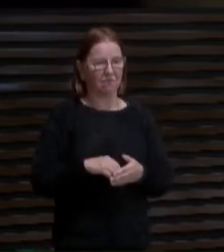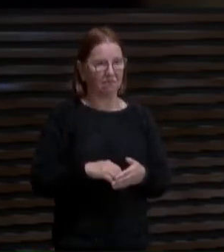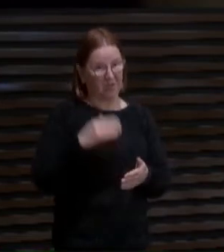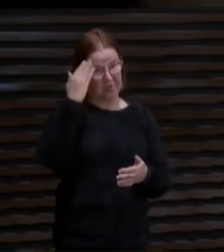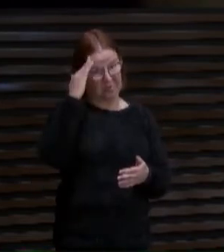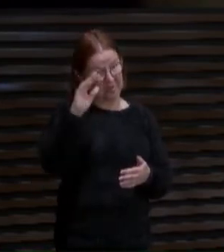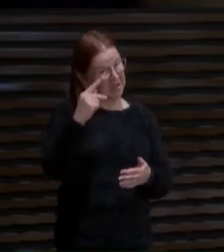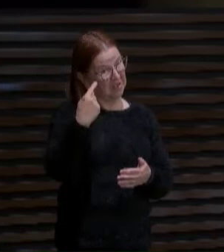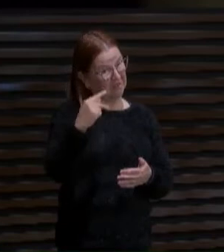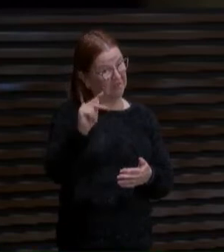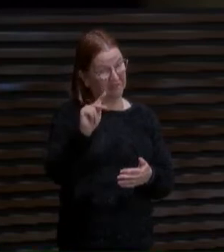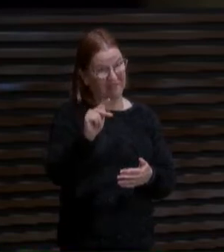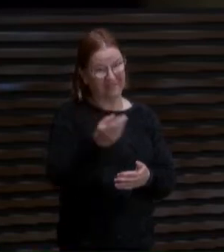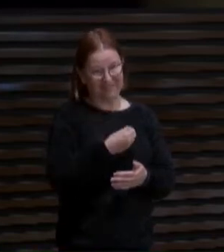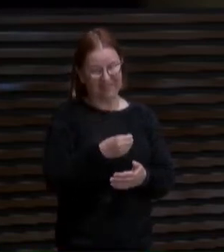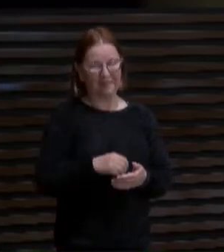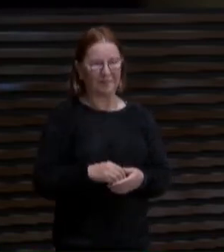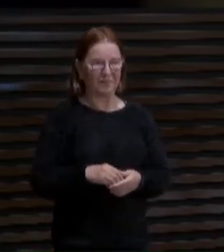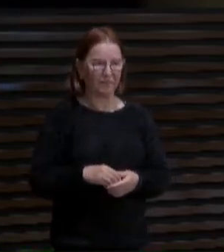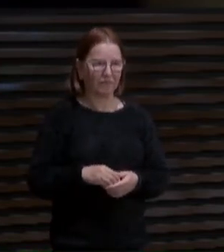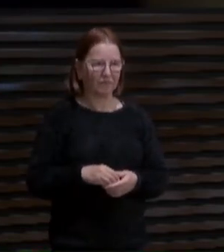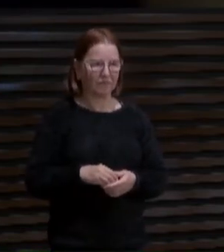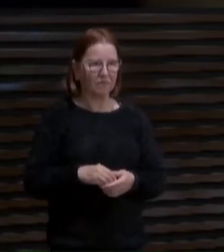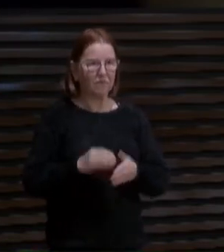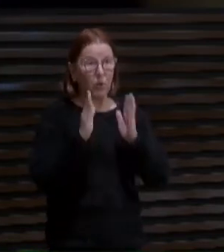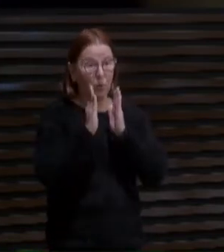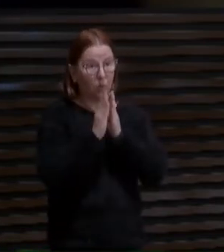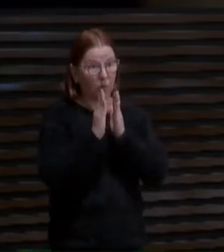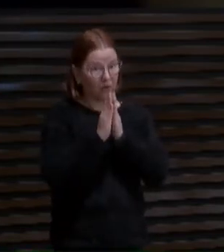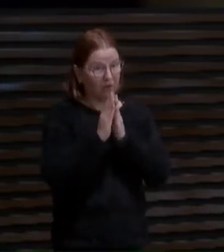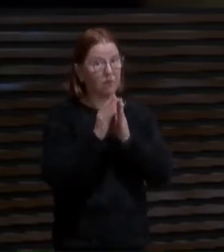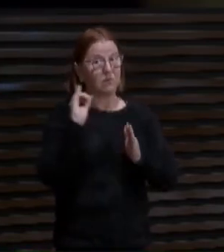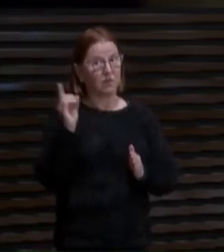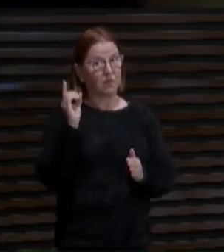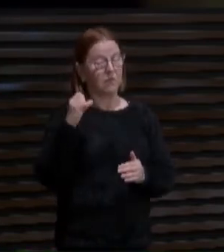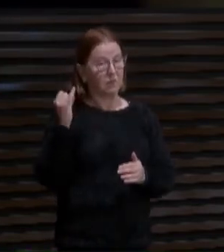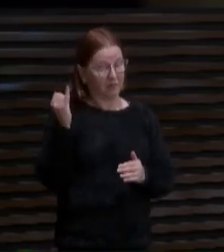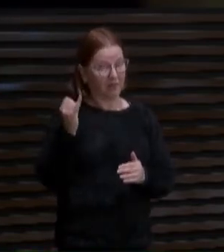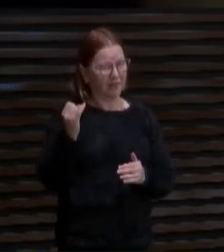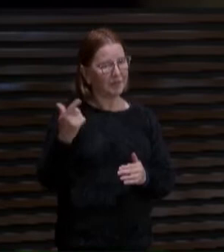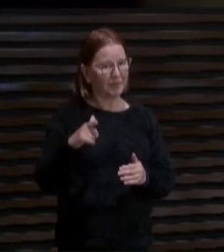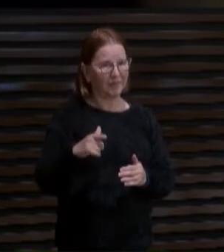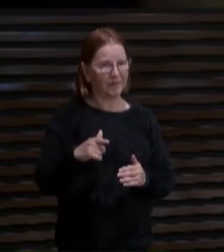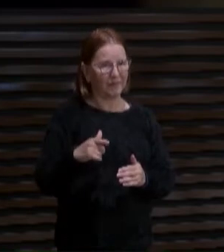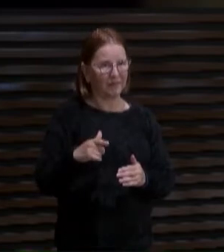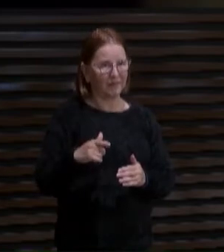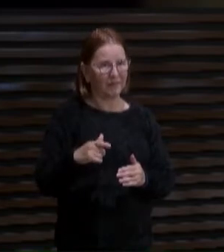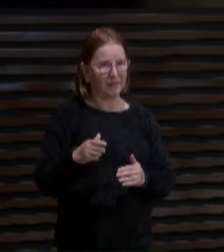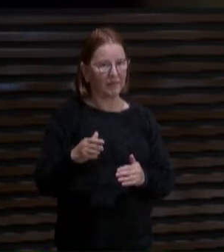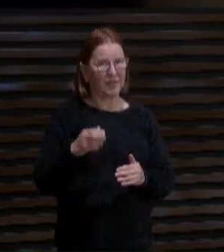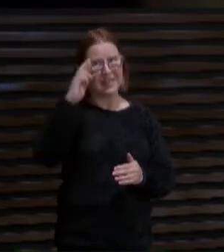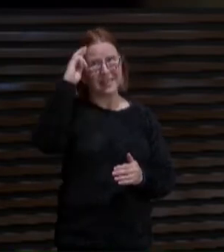disso aqui ó que oração Bendita ele está dizendo eles vão repetir ela põe guarda